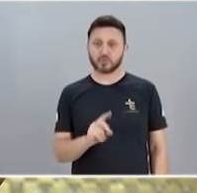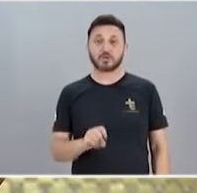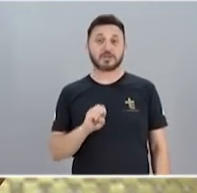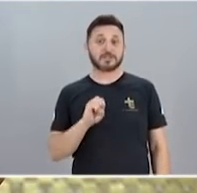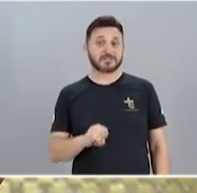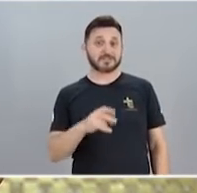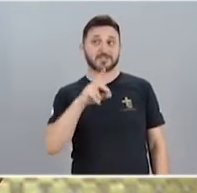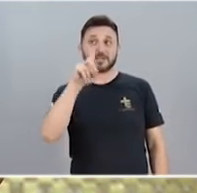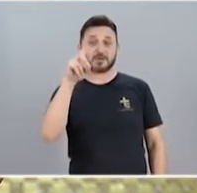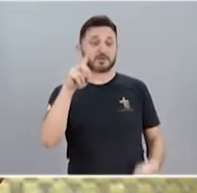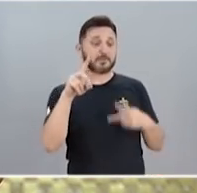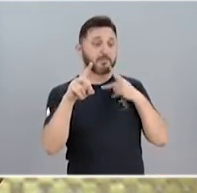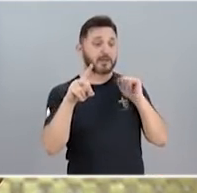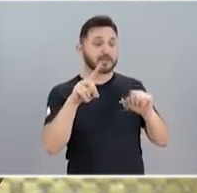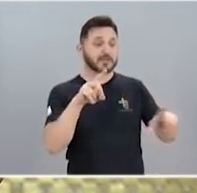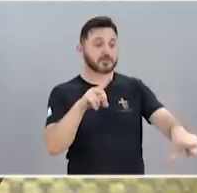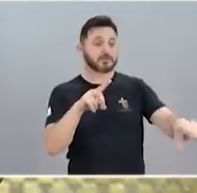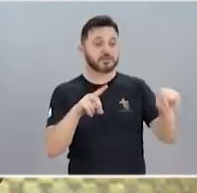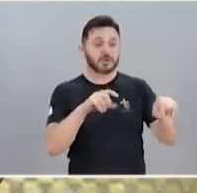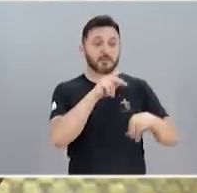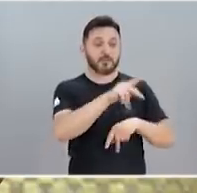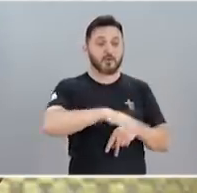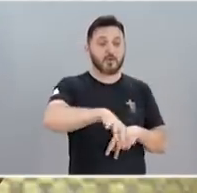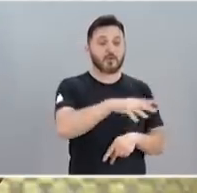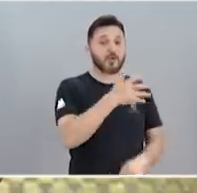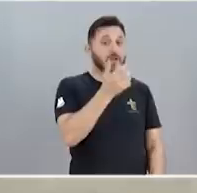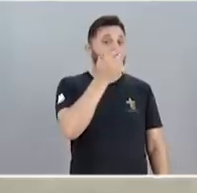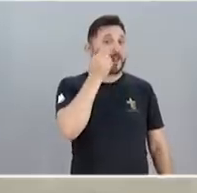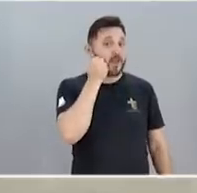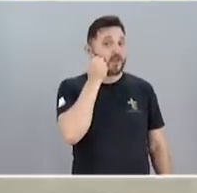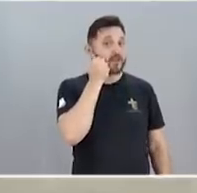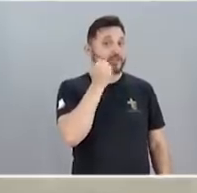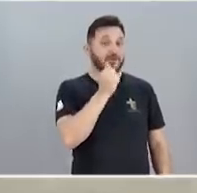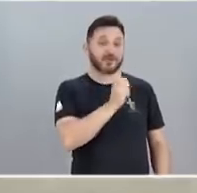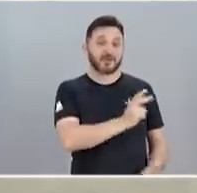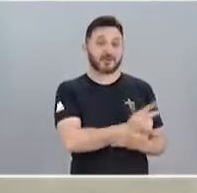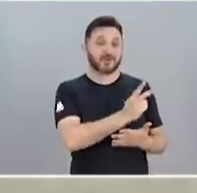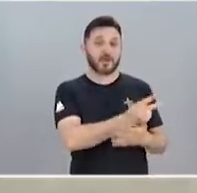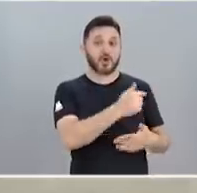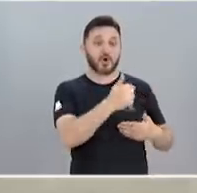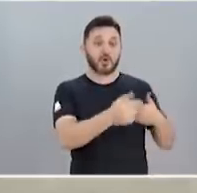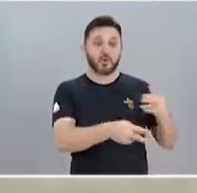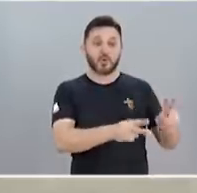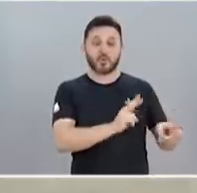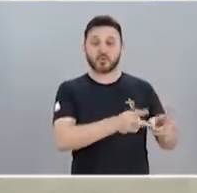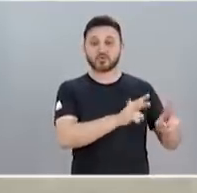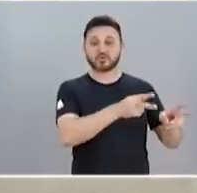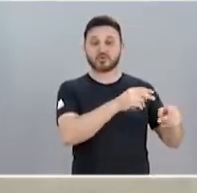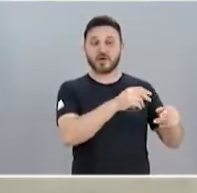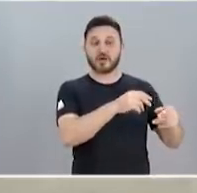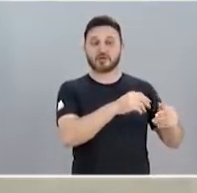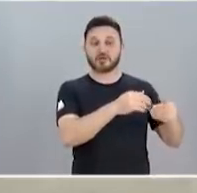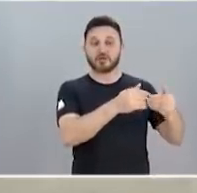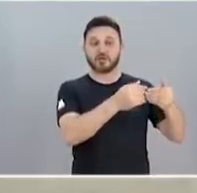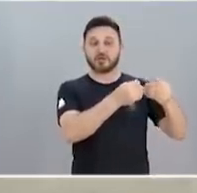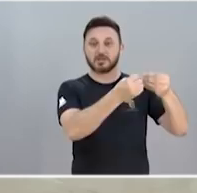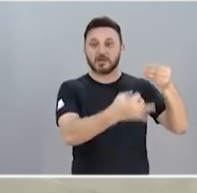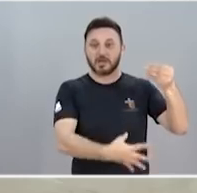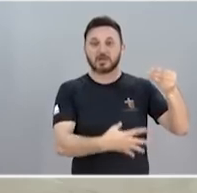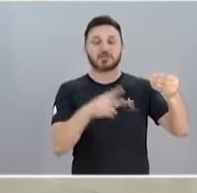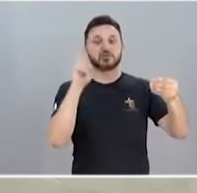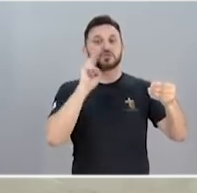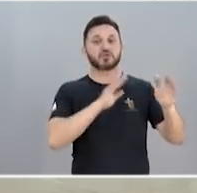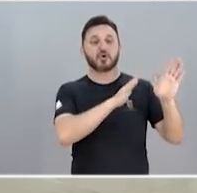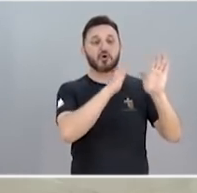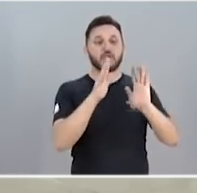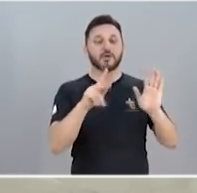Pai escolheu o povo eleito, é uma continuidade da trindade, da comunidade amorosa